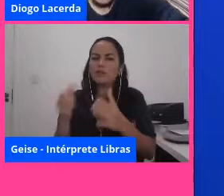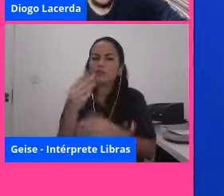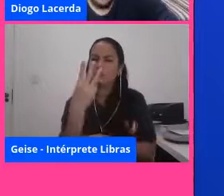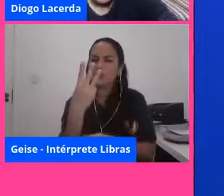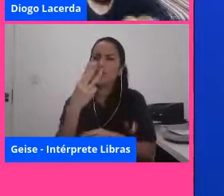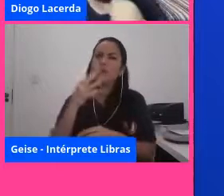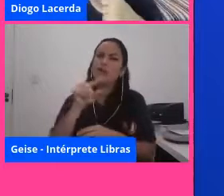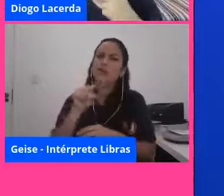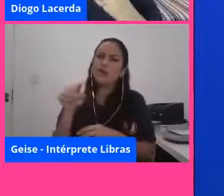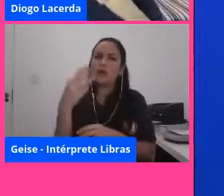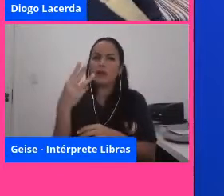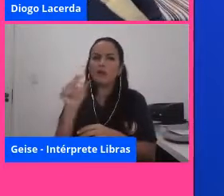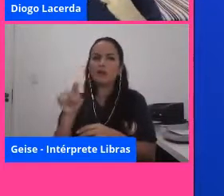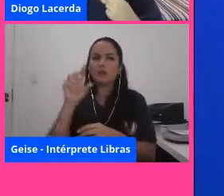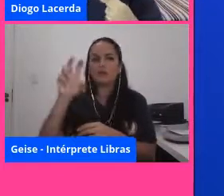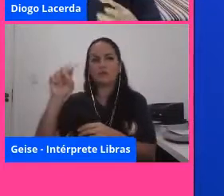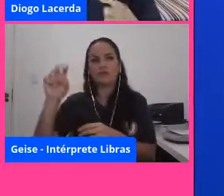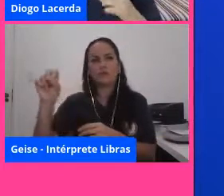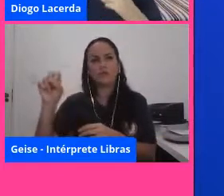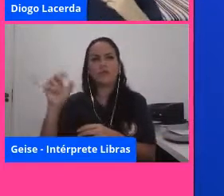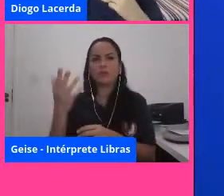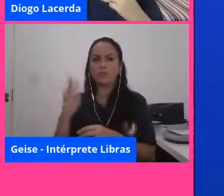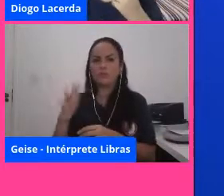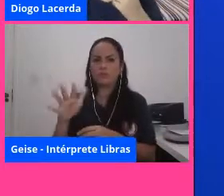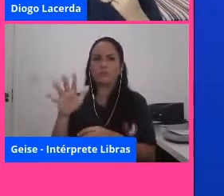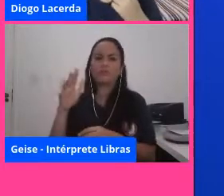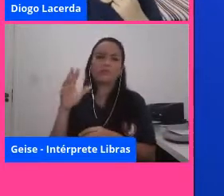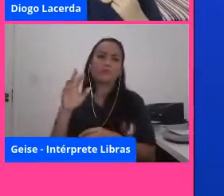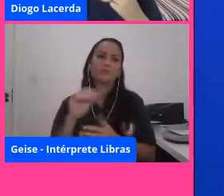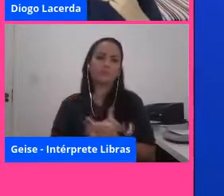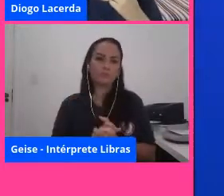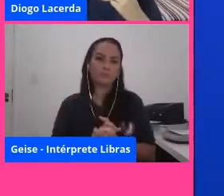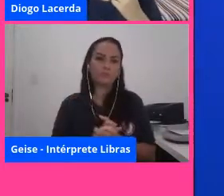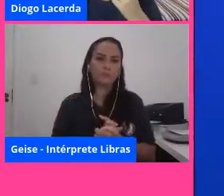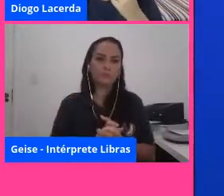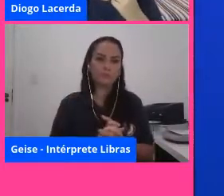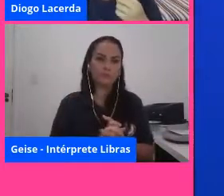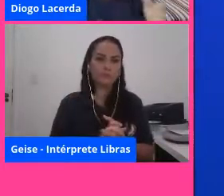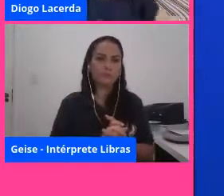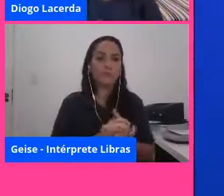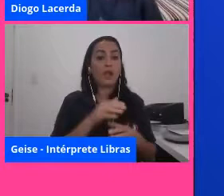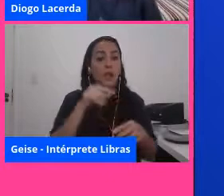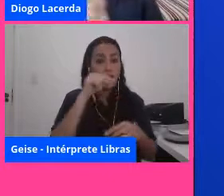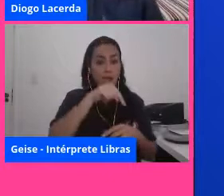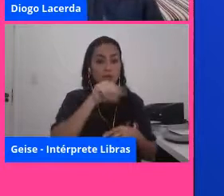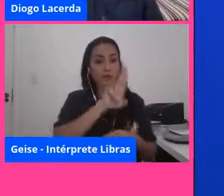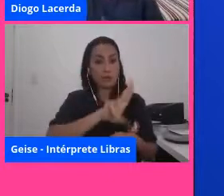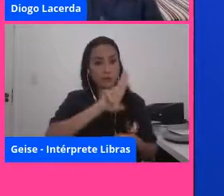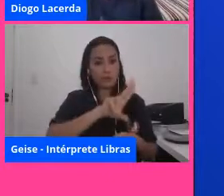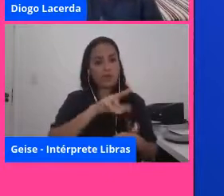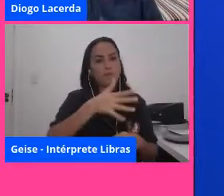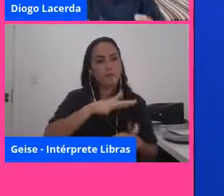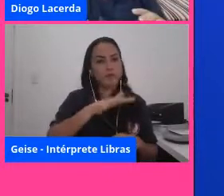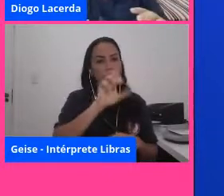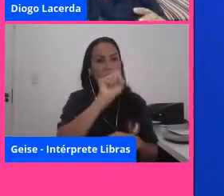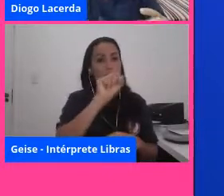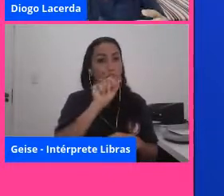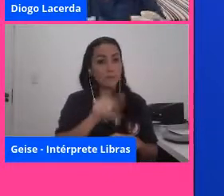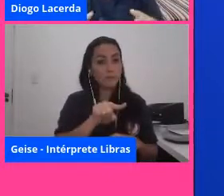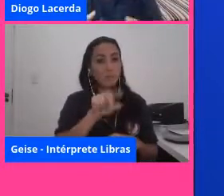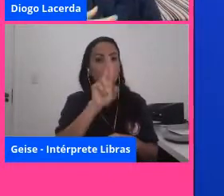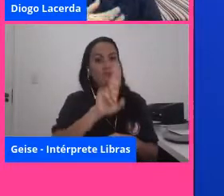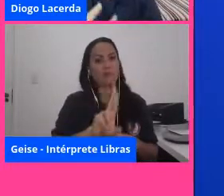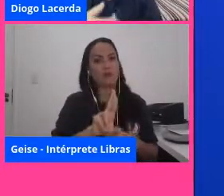daqui, que utiliza uma 7S3, ela está na faixa de R$8.000, e essa 3D Rising, que é